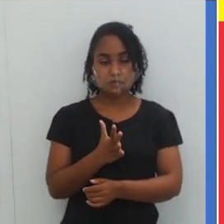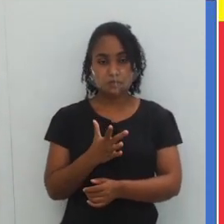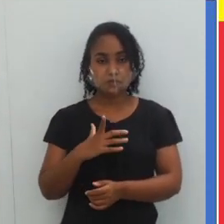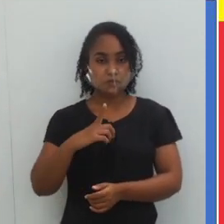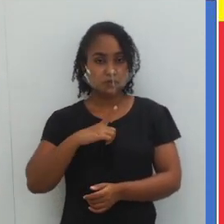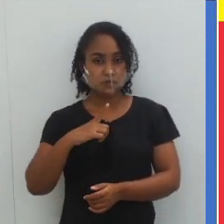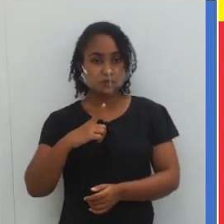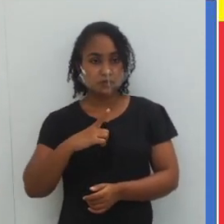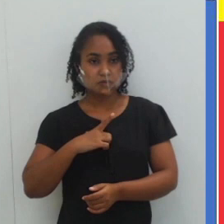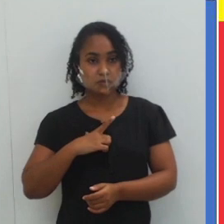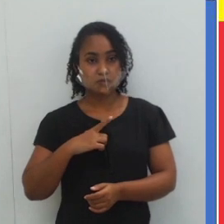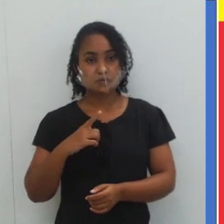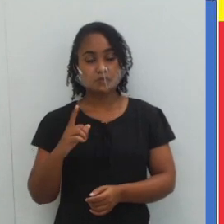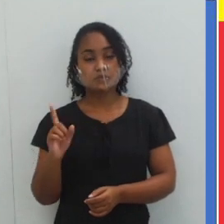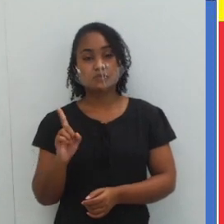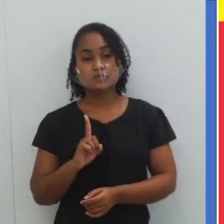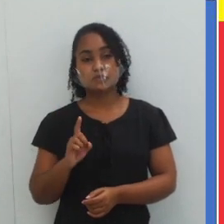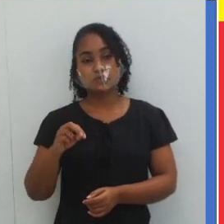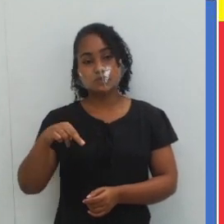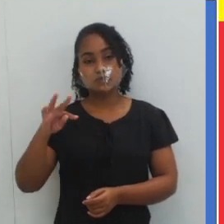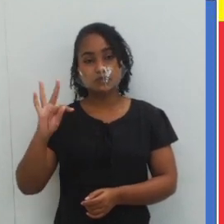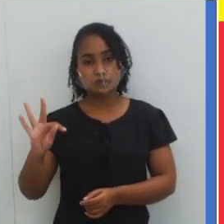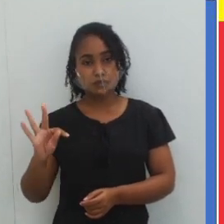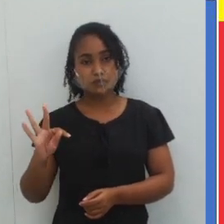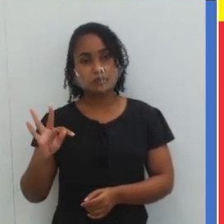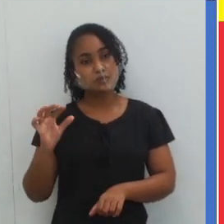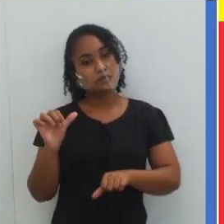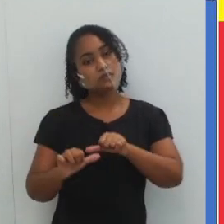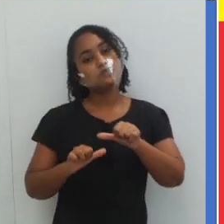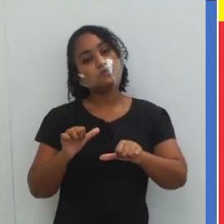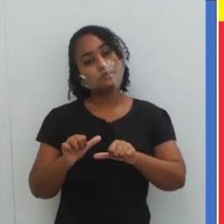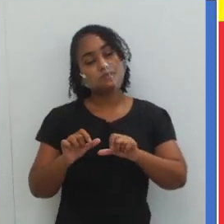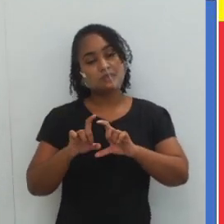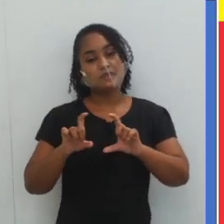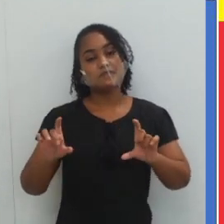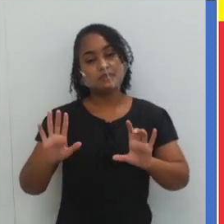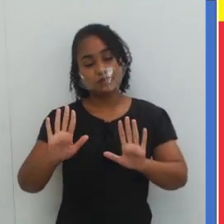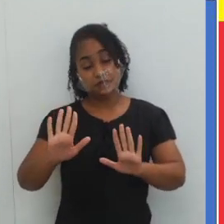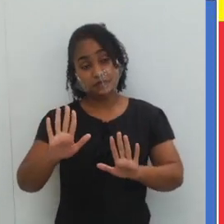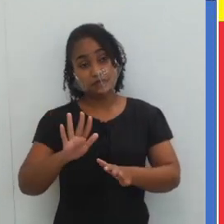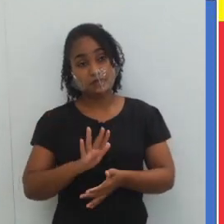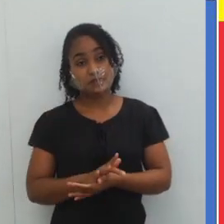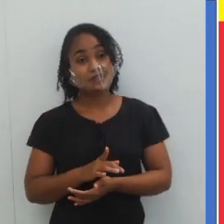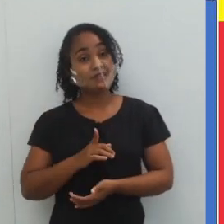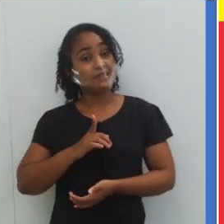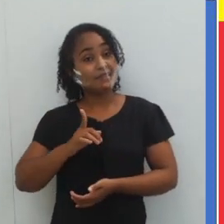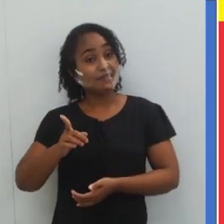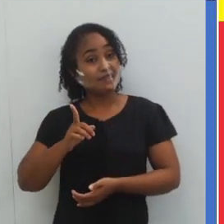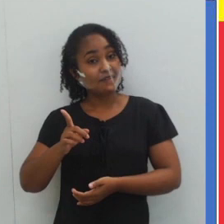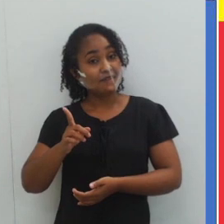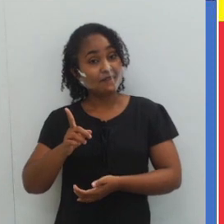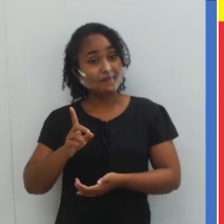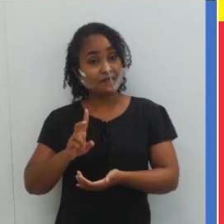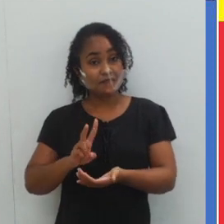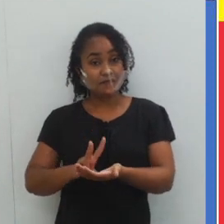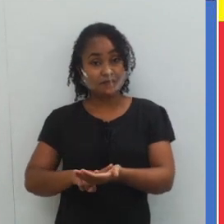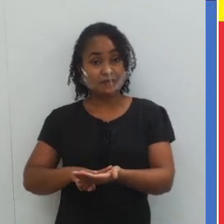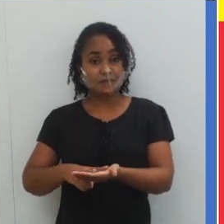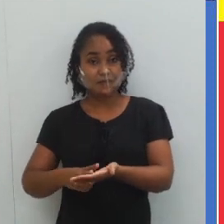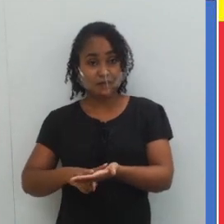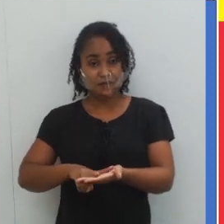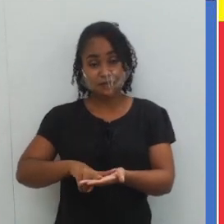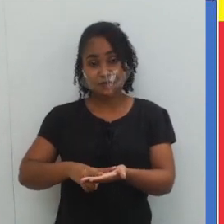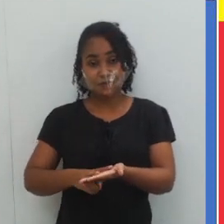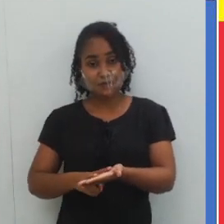entra na sentença vai ser o not. E claro, muda um pouquinho a situação. She was